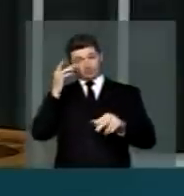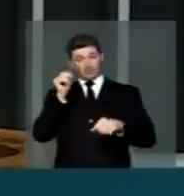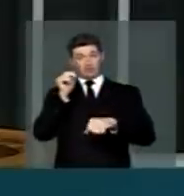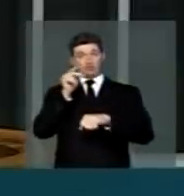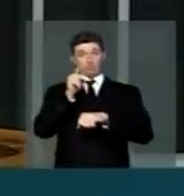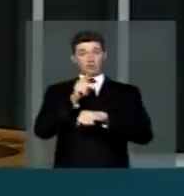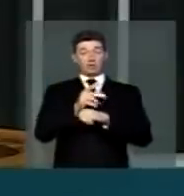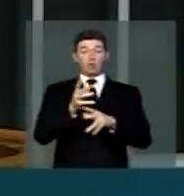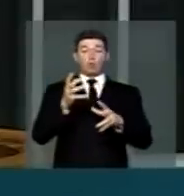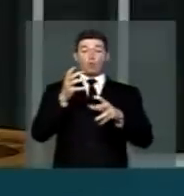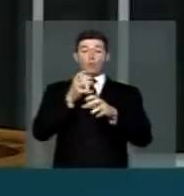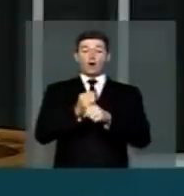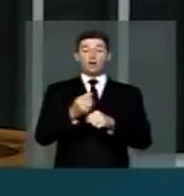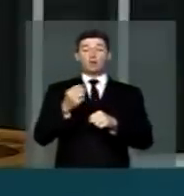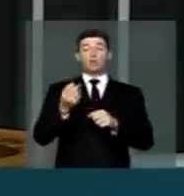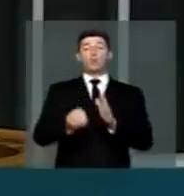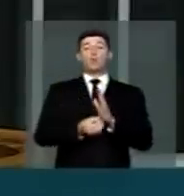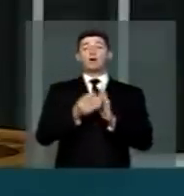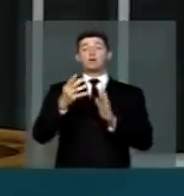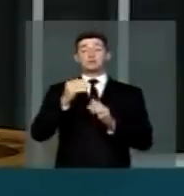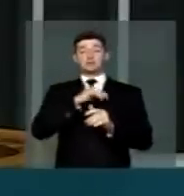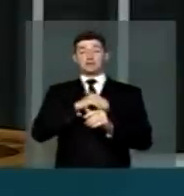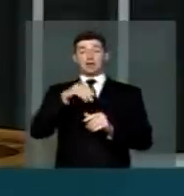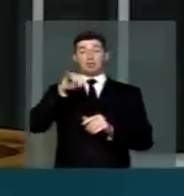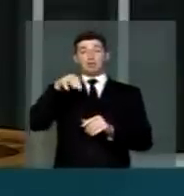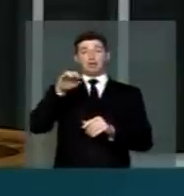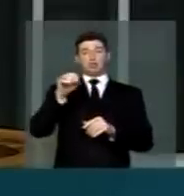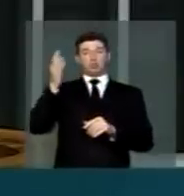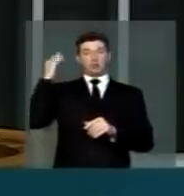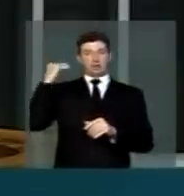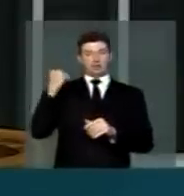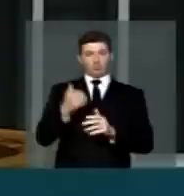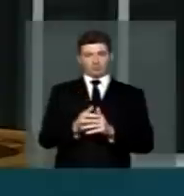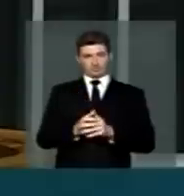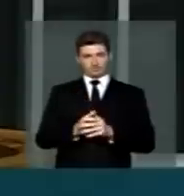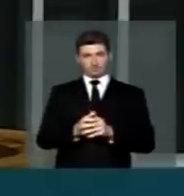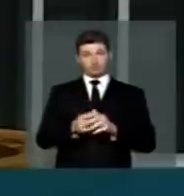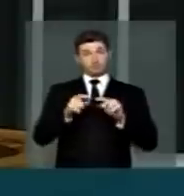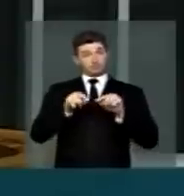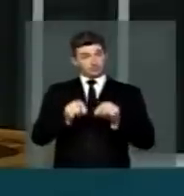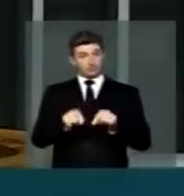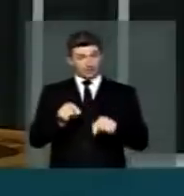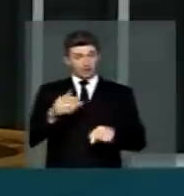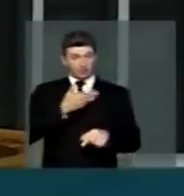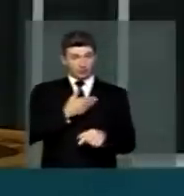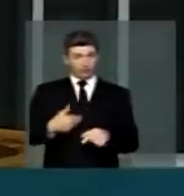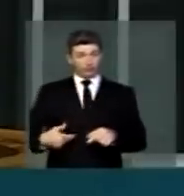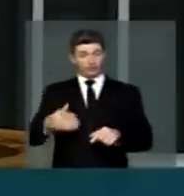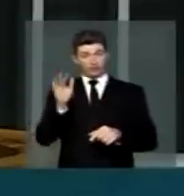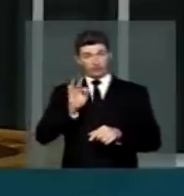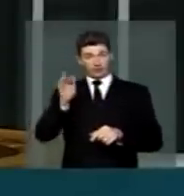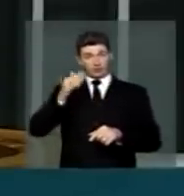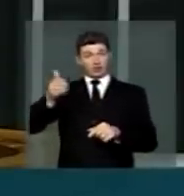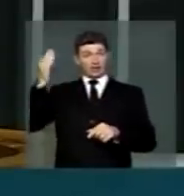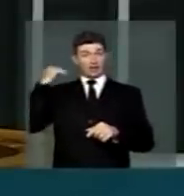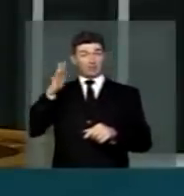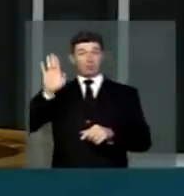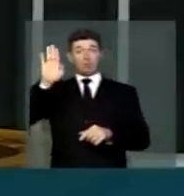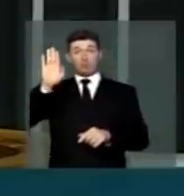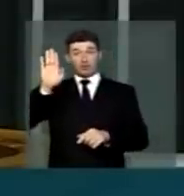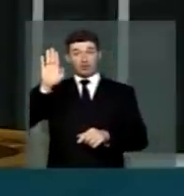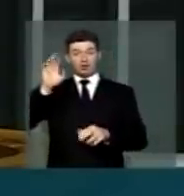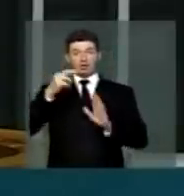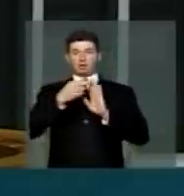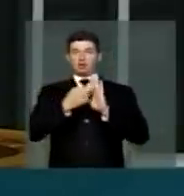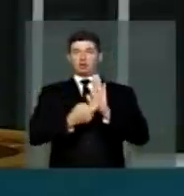do número de salários mínimos que recebiam à época. Foi assim que o governo federal à época prometeu.